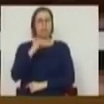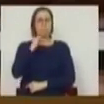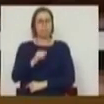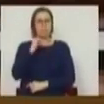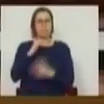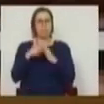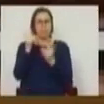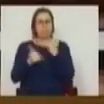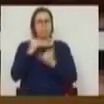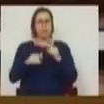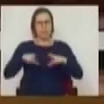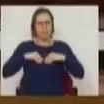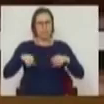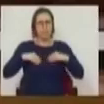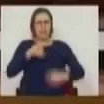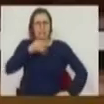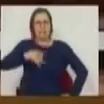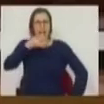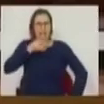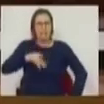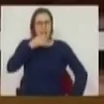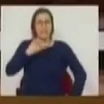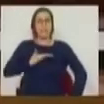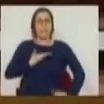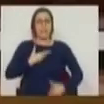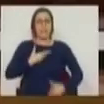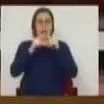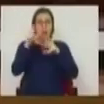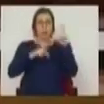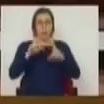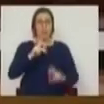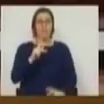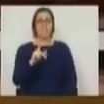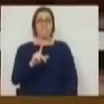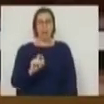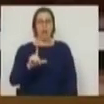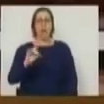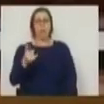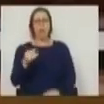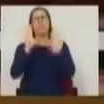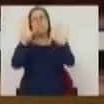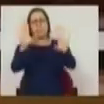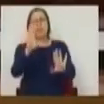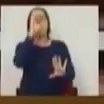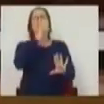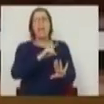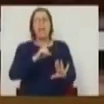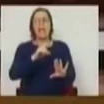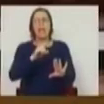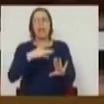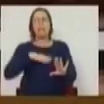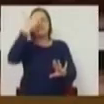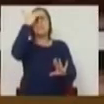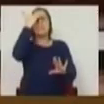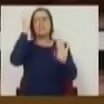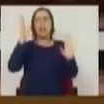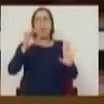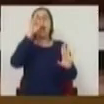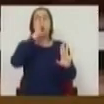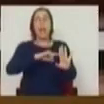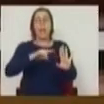sucessivas reestruturações e perdões de dívida aos acionistas de Valdo Lobo. E já agora, queiramos saber